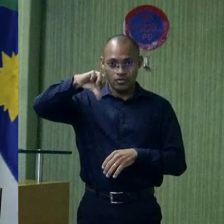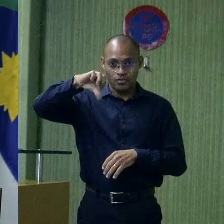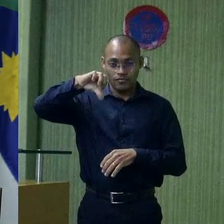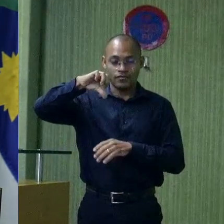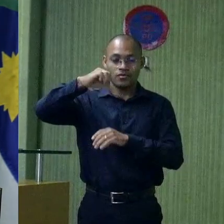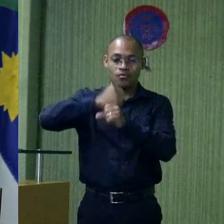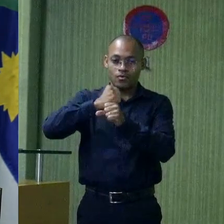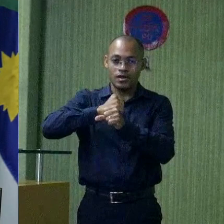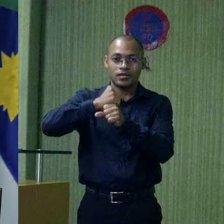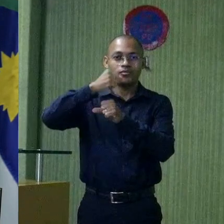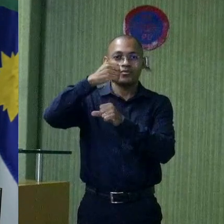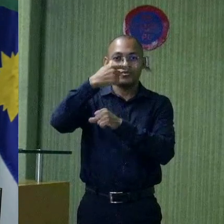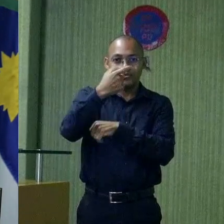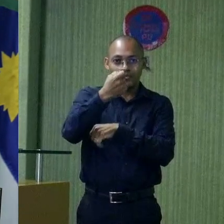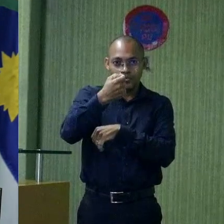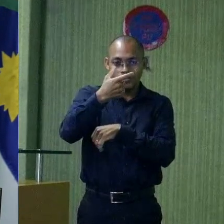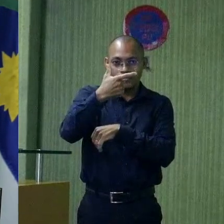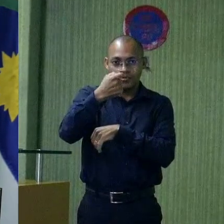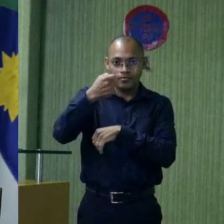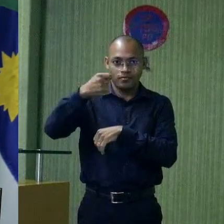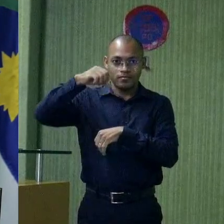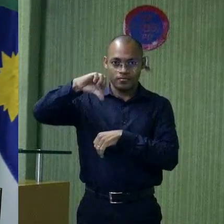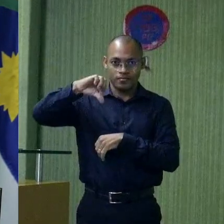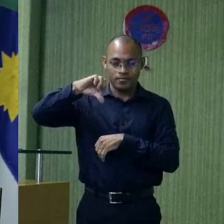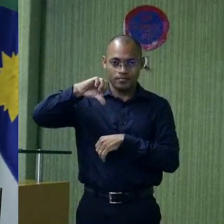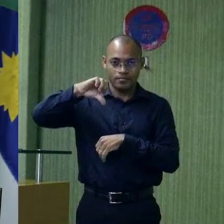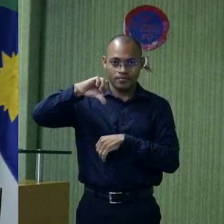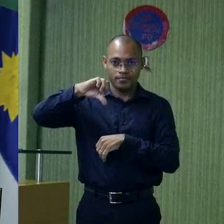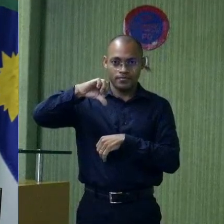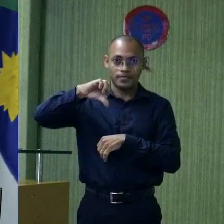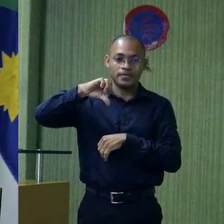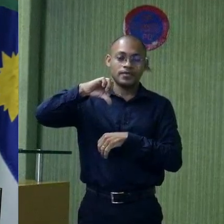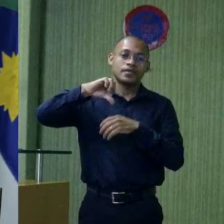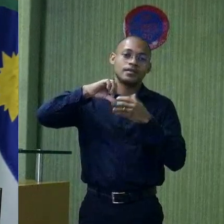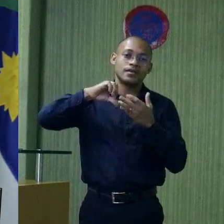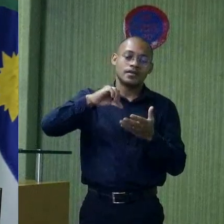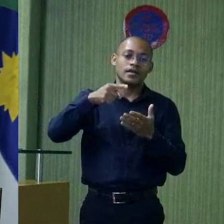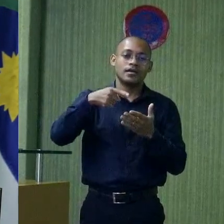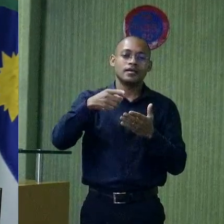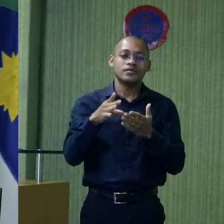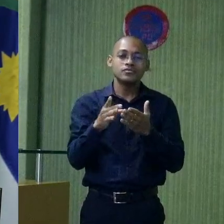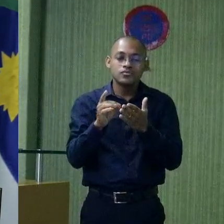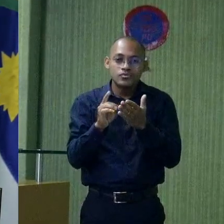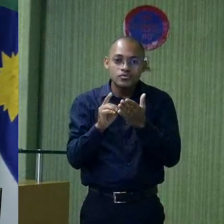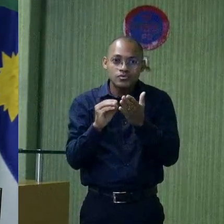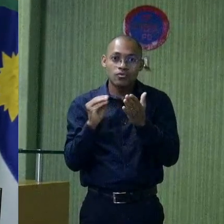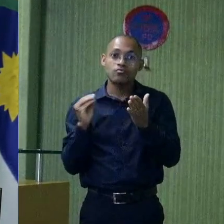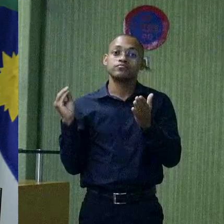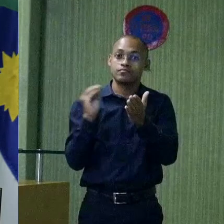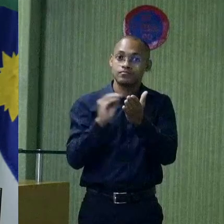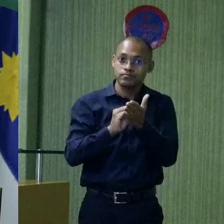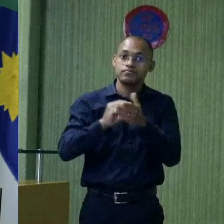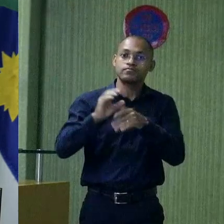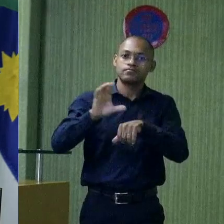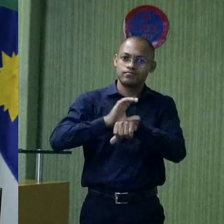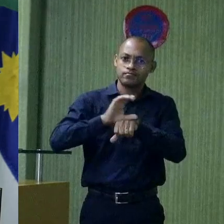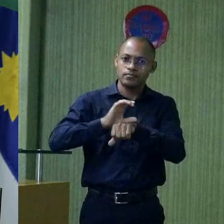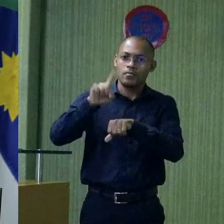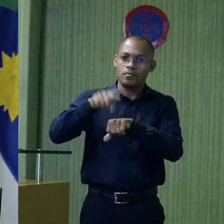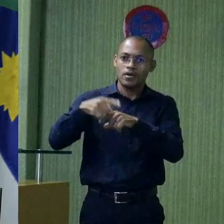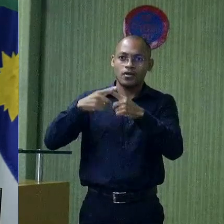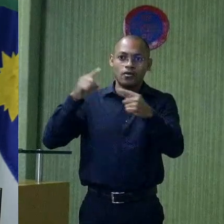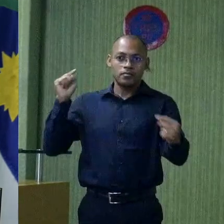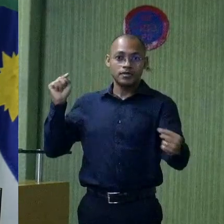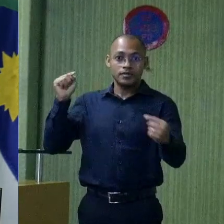né que constitucionaliza né Deixa de ser somente uma previsão legal mas sim Constitucional a ideia de um pne